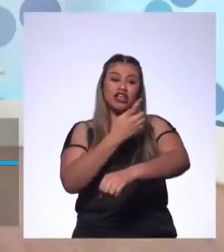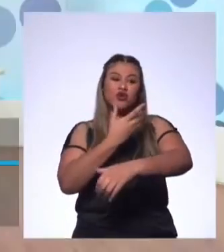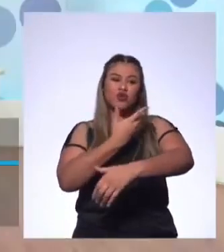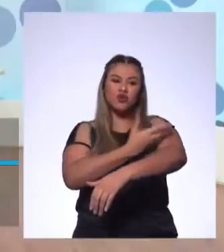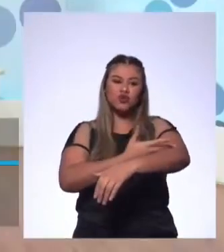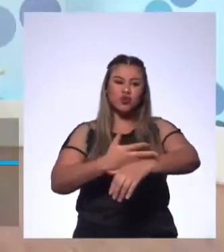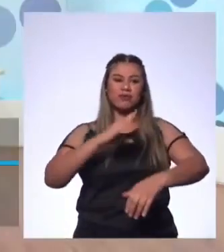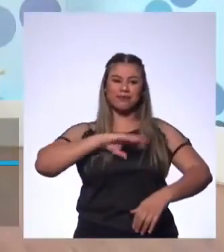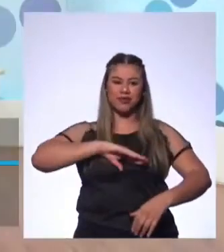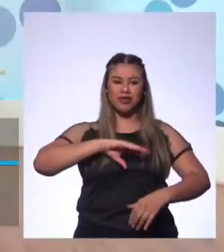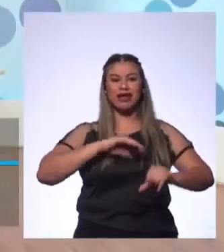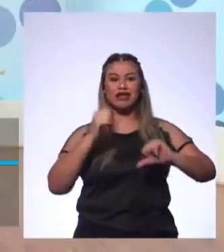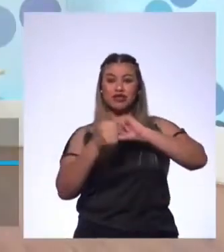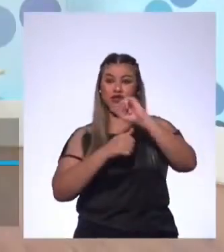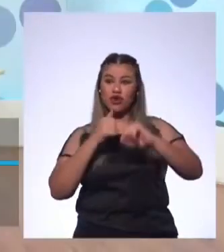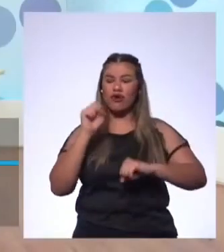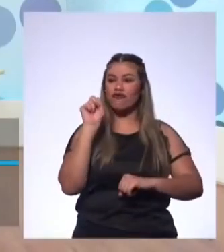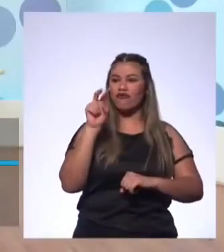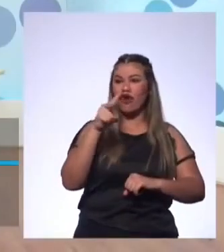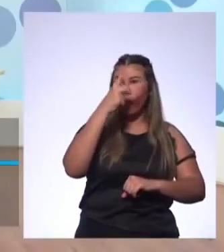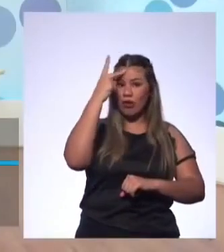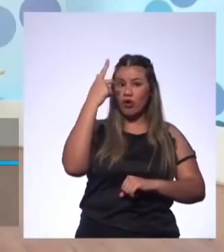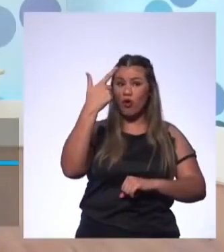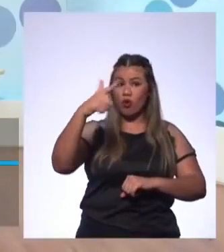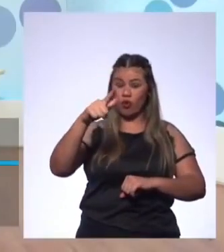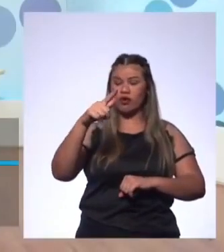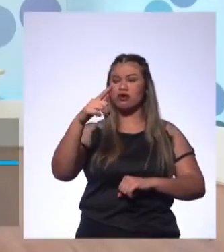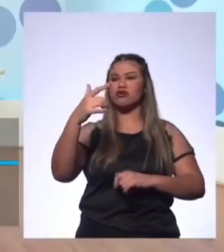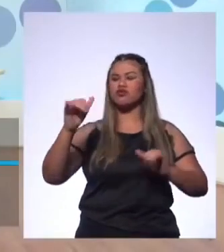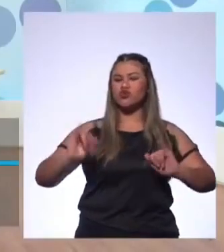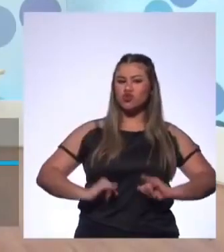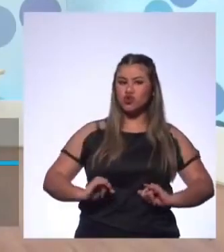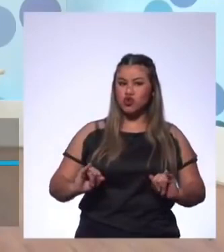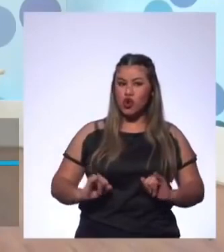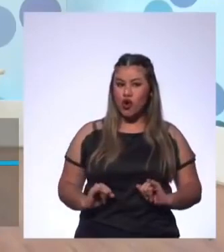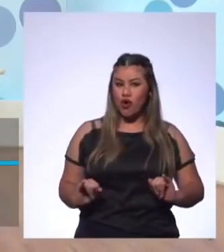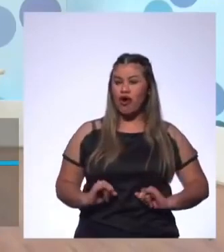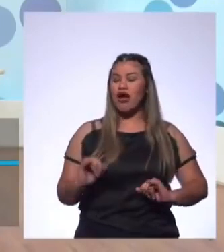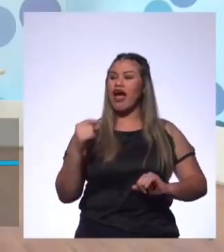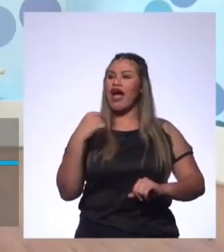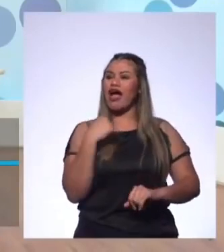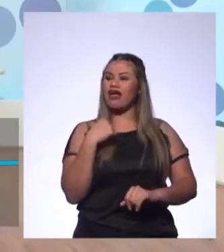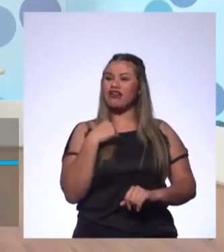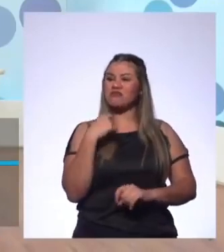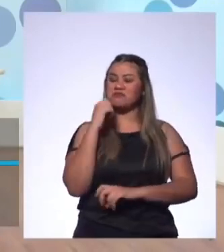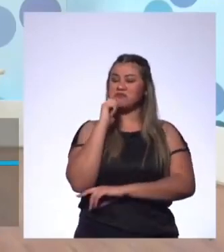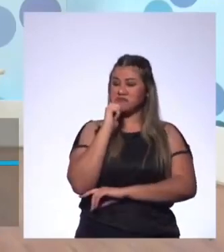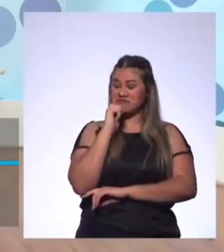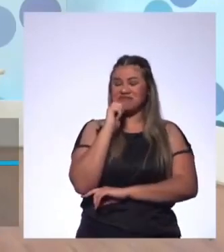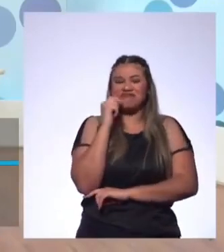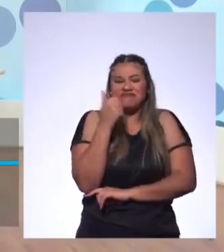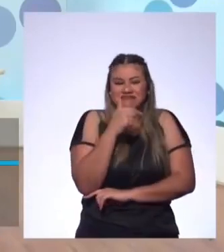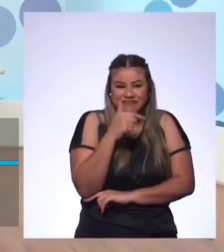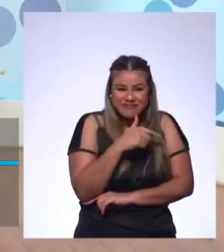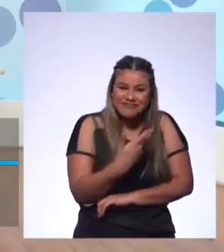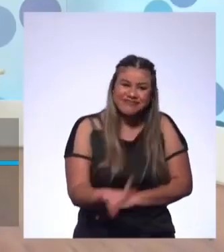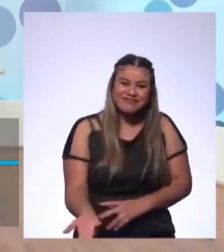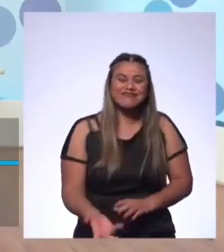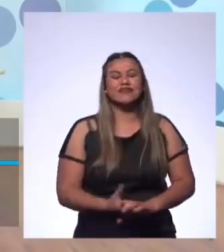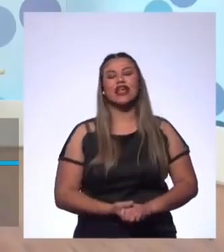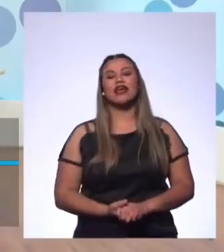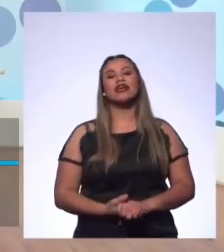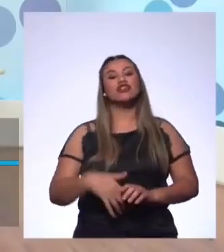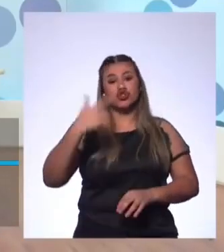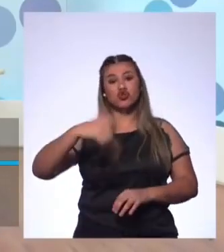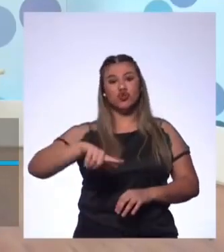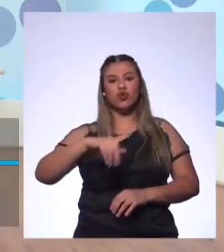que mais? A Jennifer colocou que só ri dos problemas quem nunca sofreu isso. Só ri